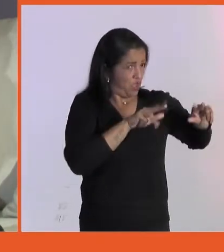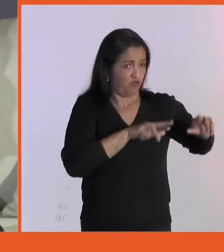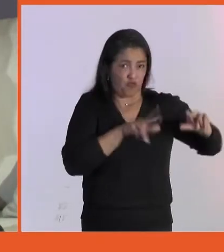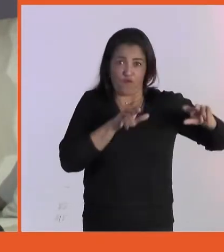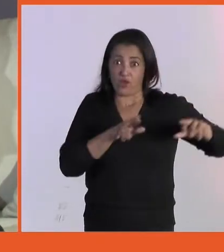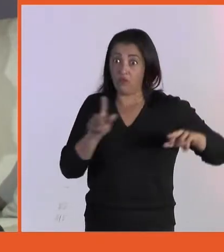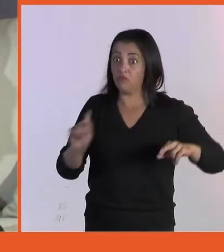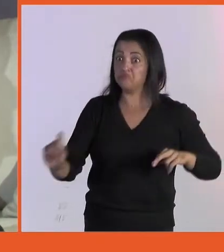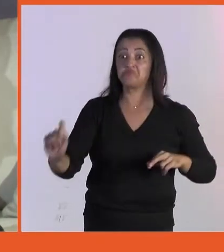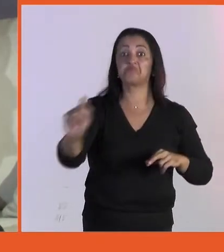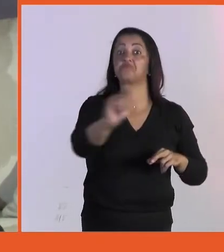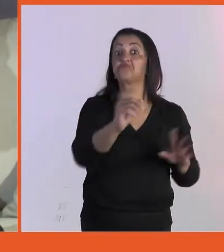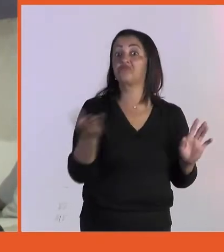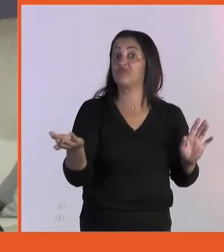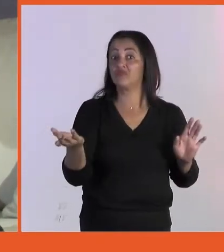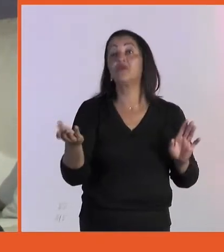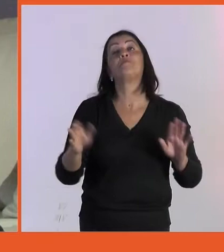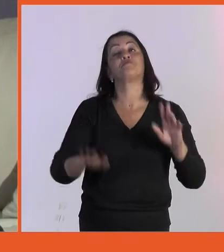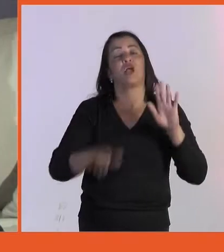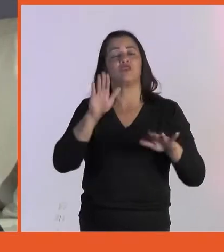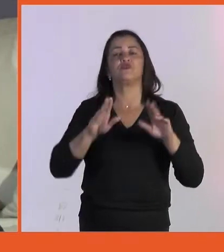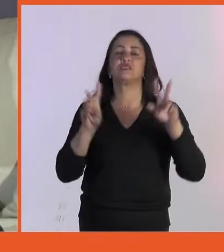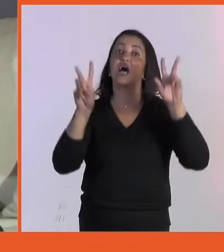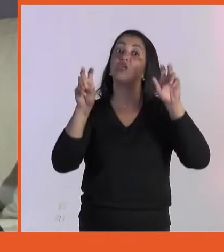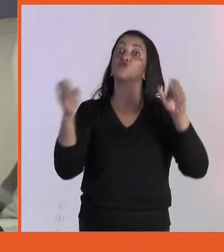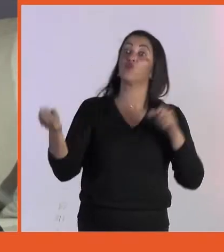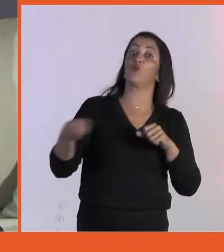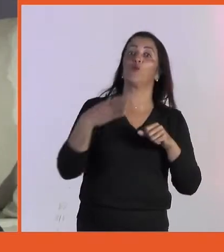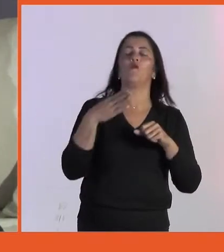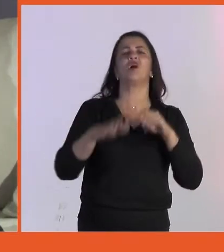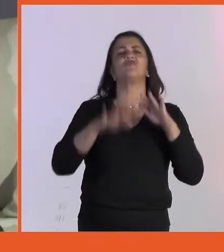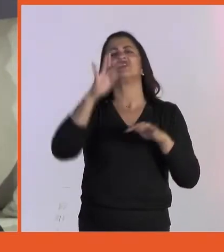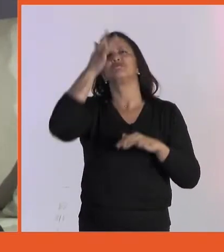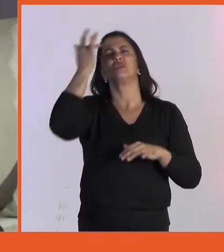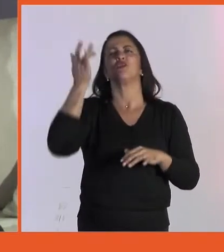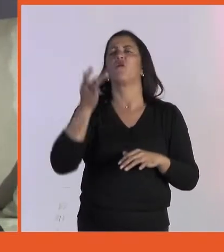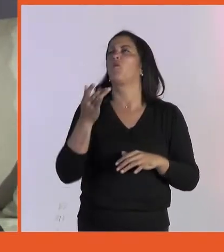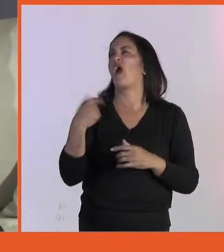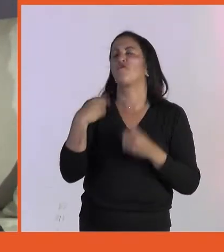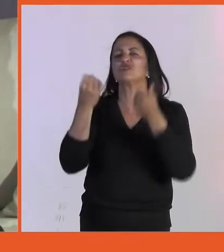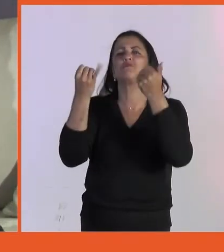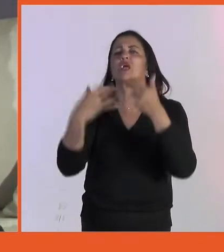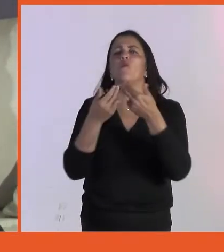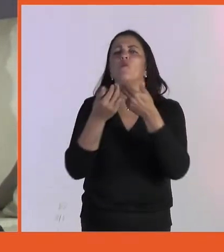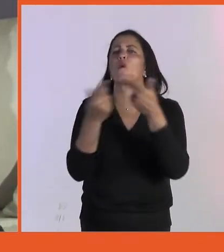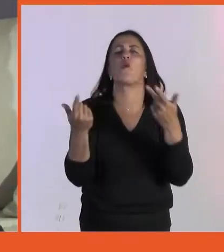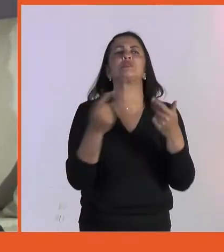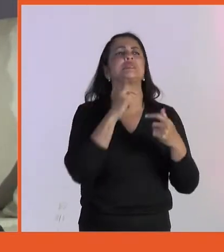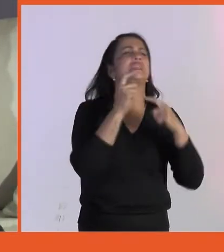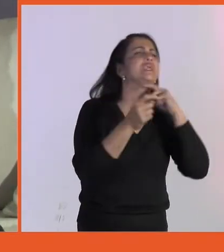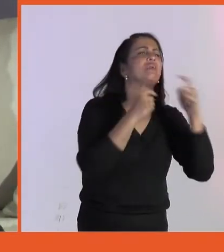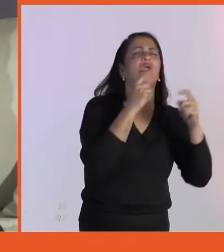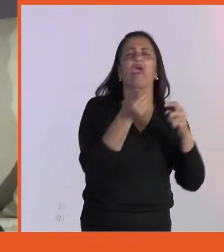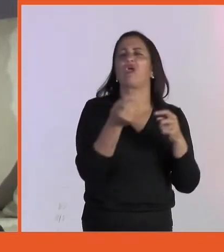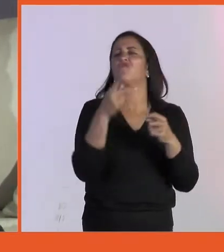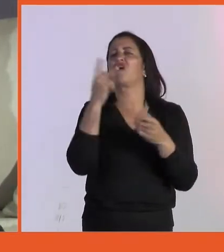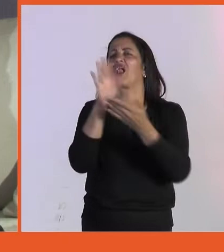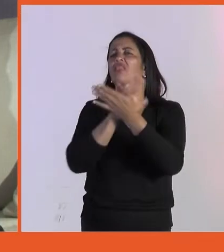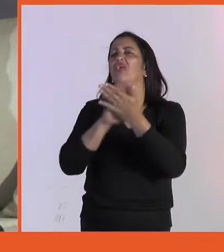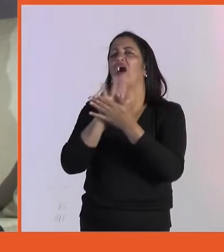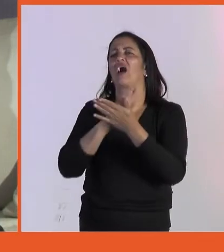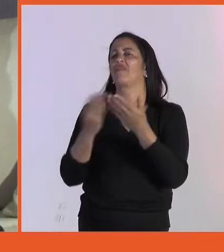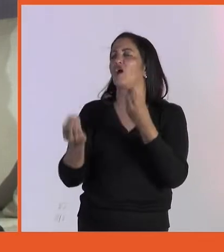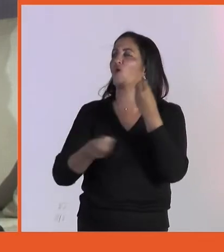pô, um assunto novo. Não, quero falar de uma coisa que ninguém fala. É difícil você falar de alguma coisa que ninguém tenha falado na